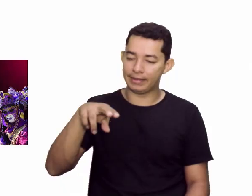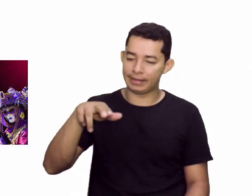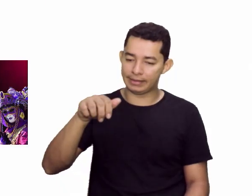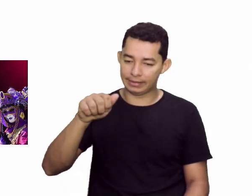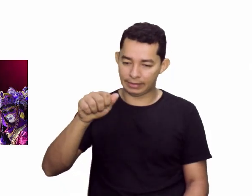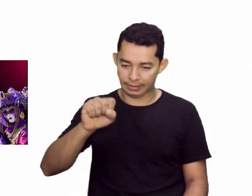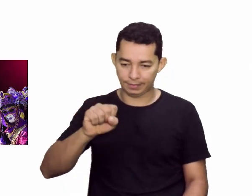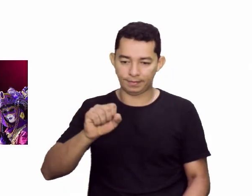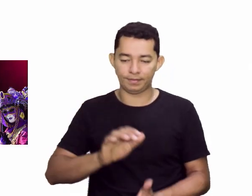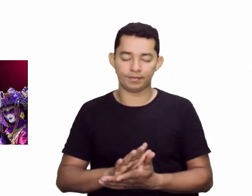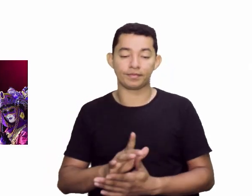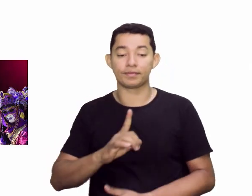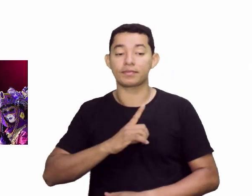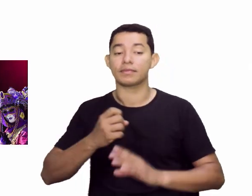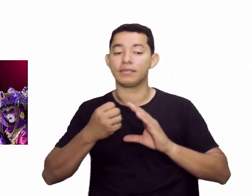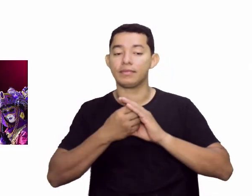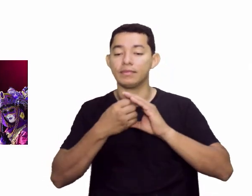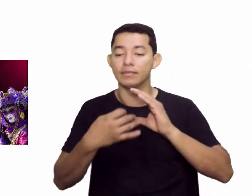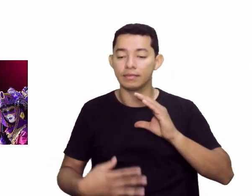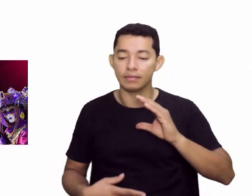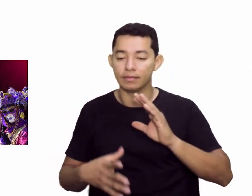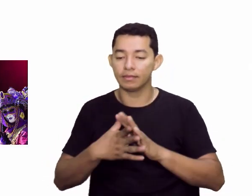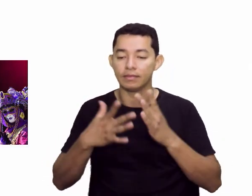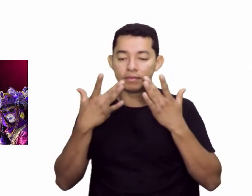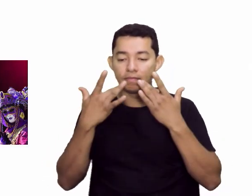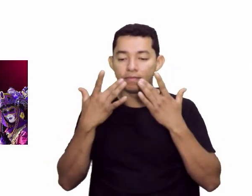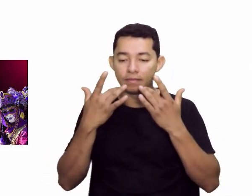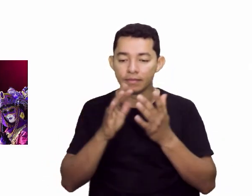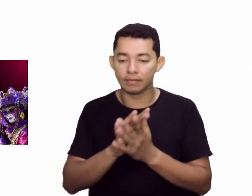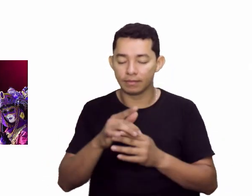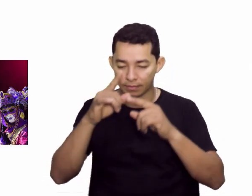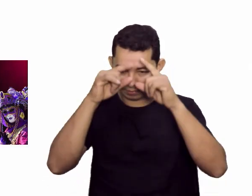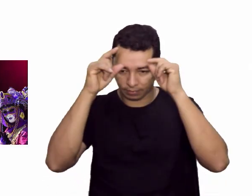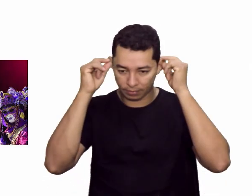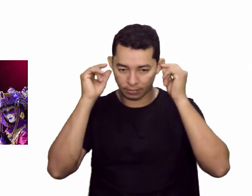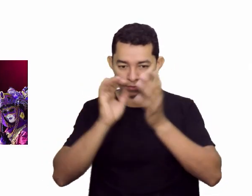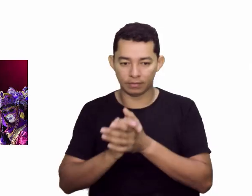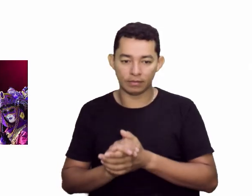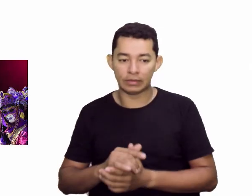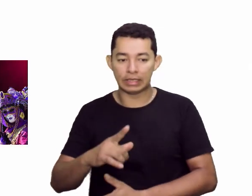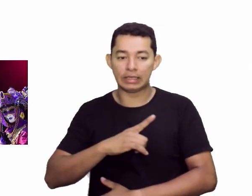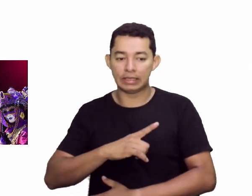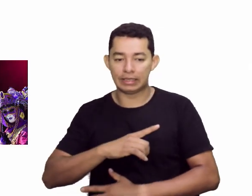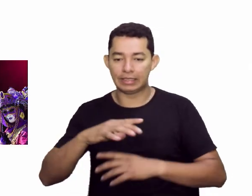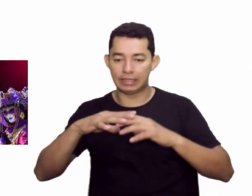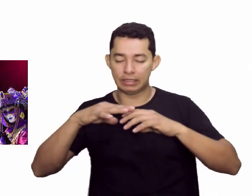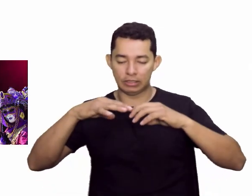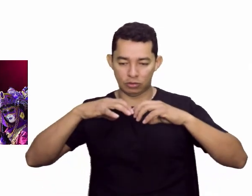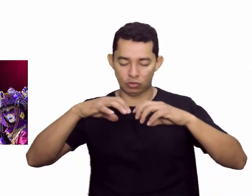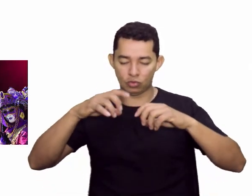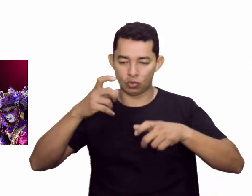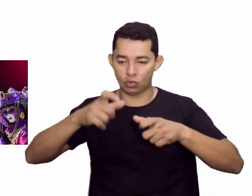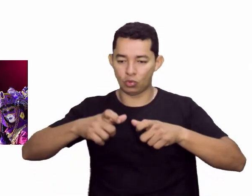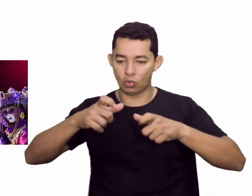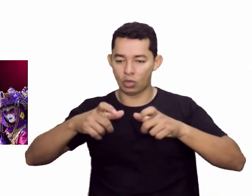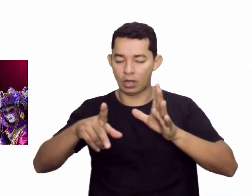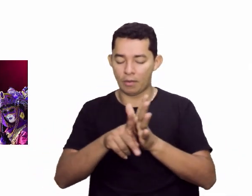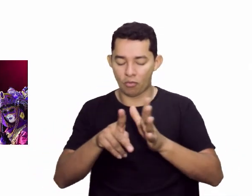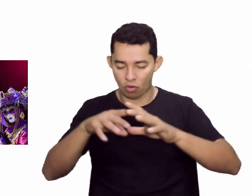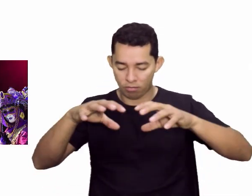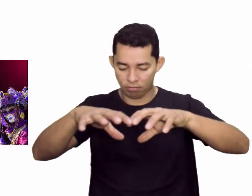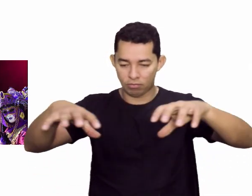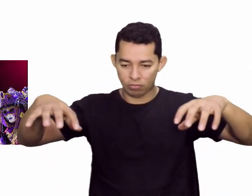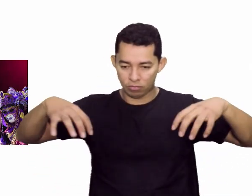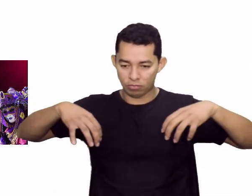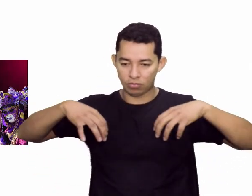Característica do teatro grego. Preste atenção. Anfiteatros ao ar livre com capacidade para milhares